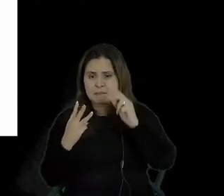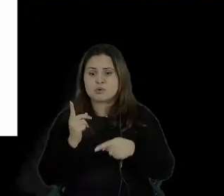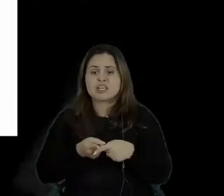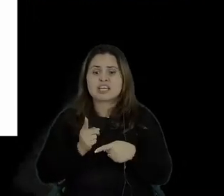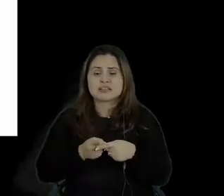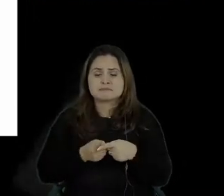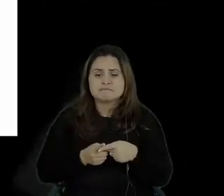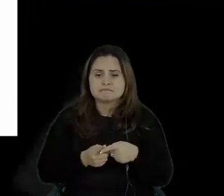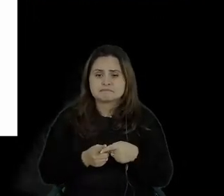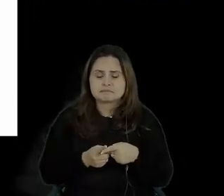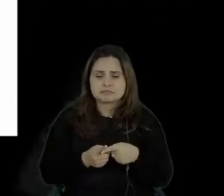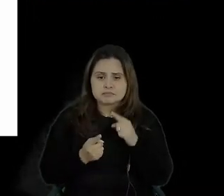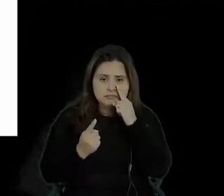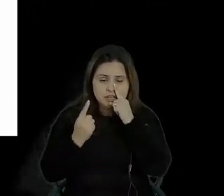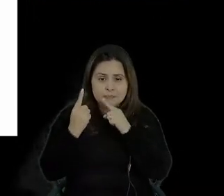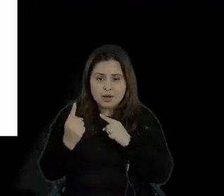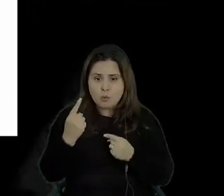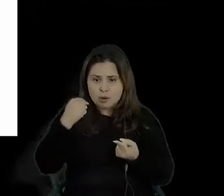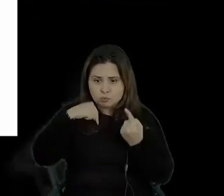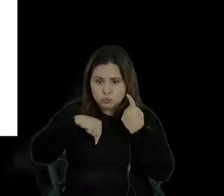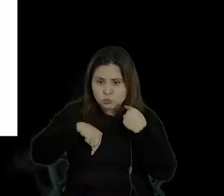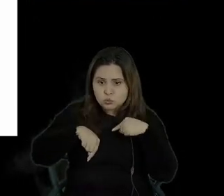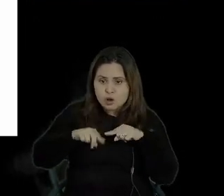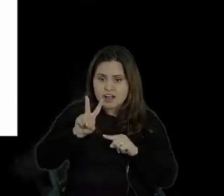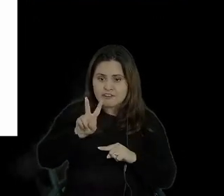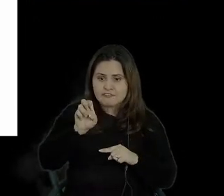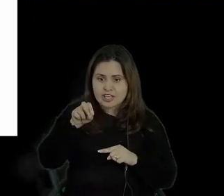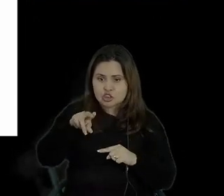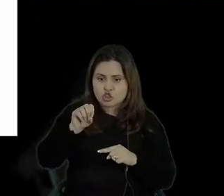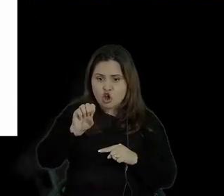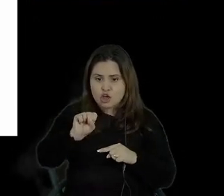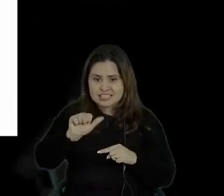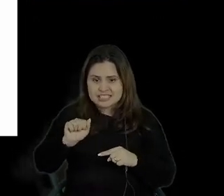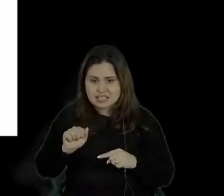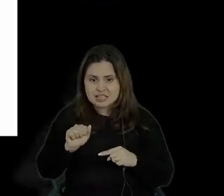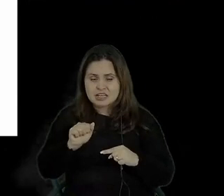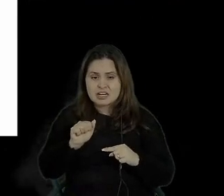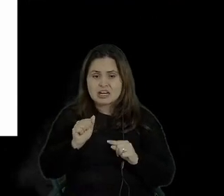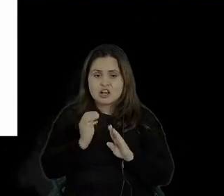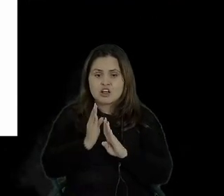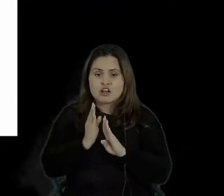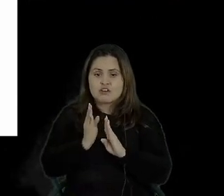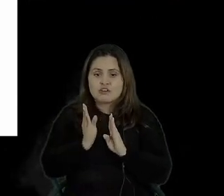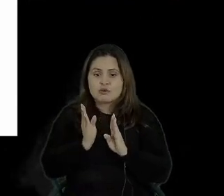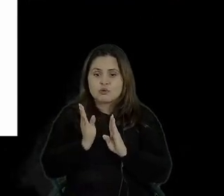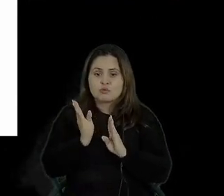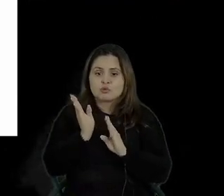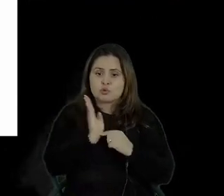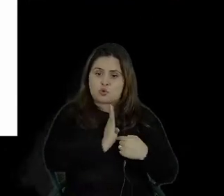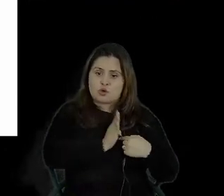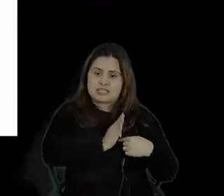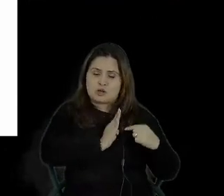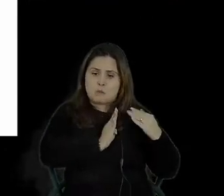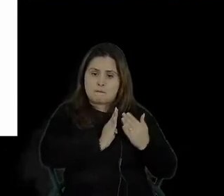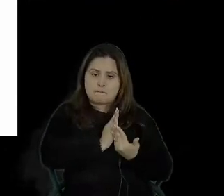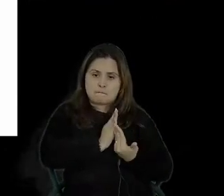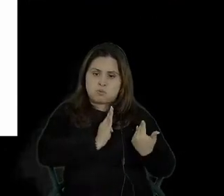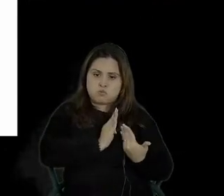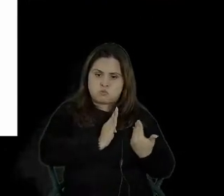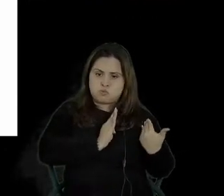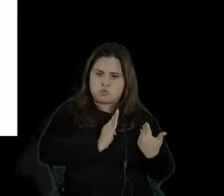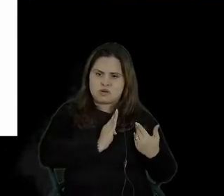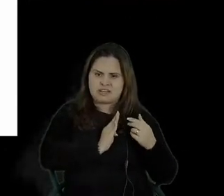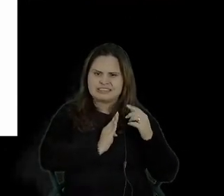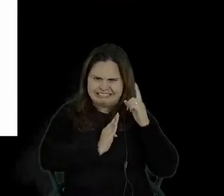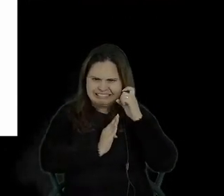do fluxo sanguíneo, que é a parte venosa, passe perimetral, passe fora do coração. É complexo. Só